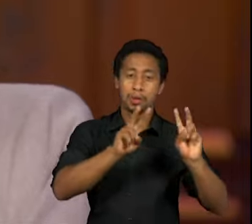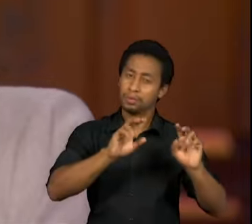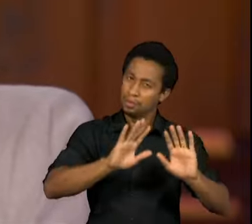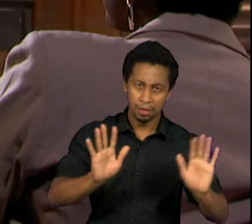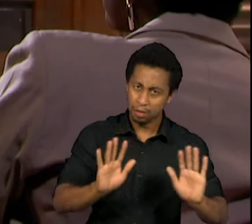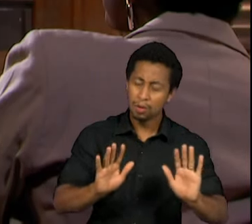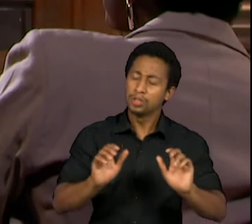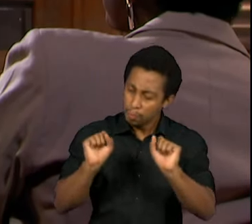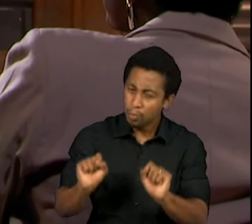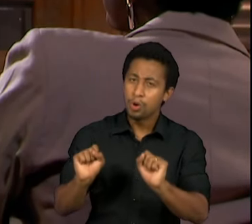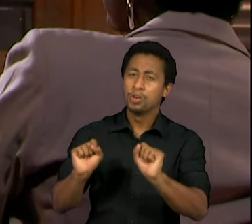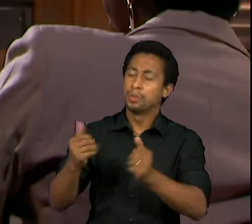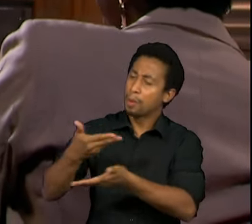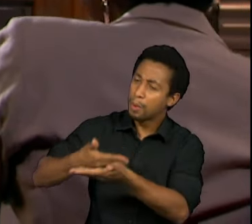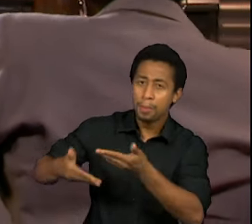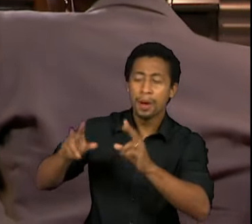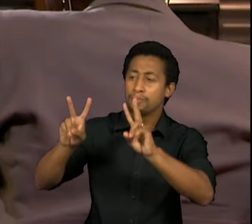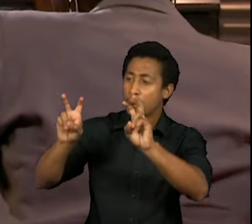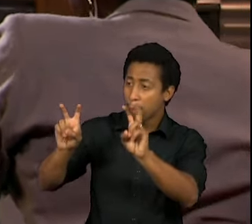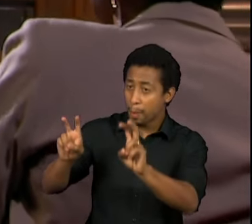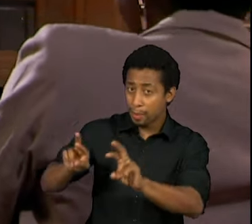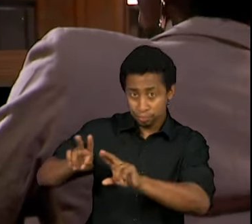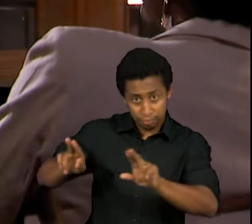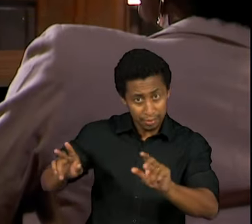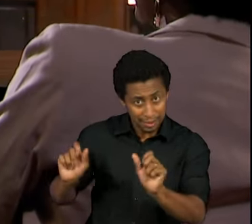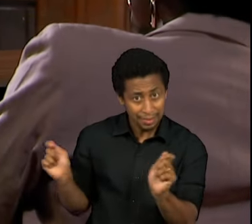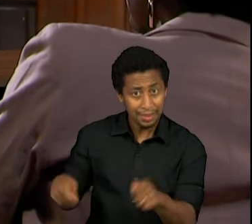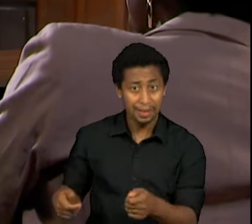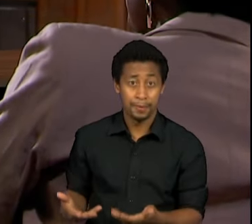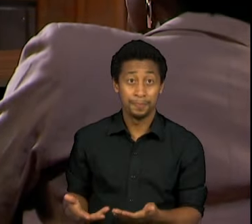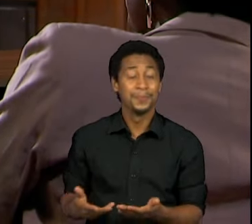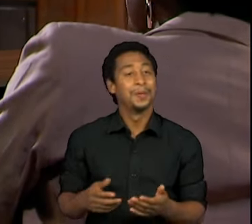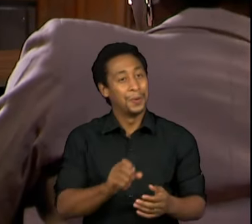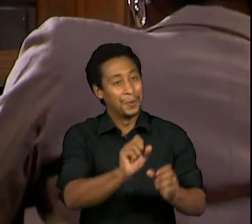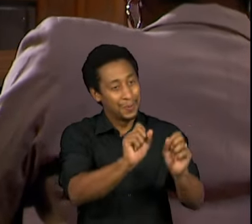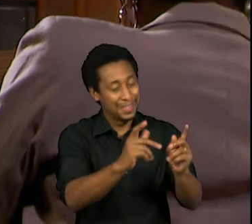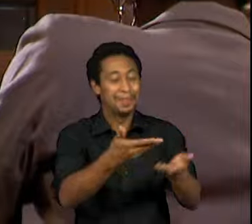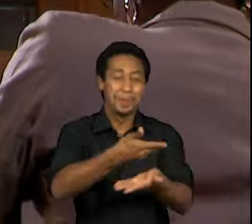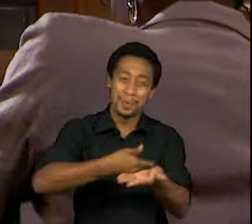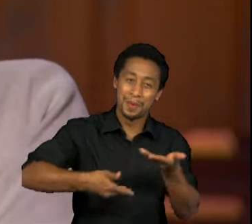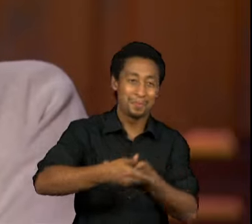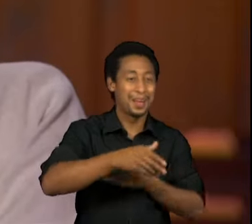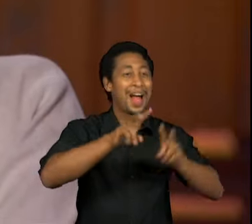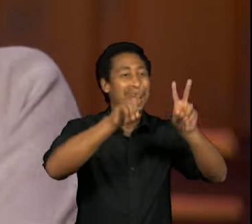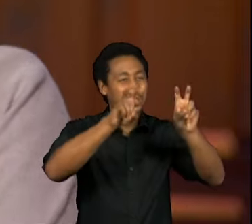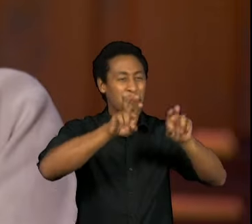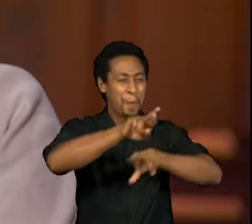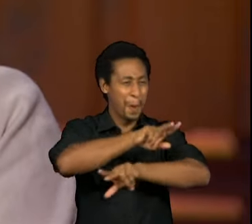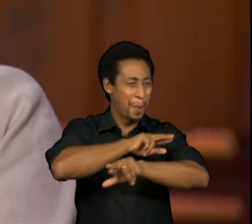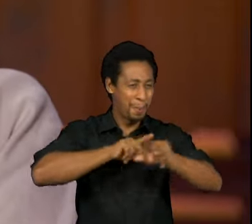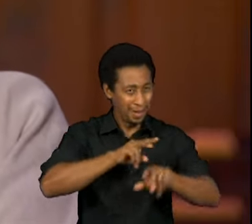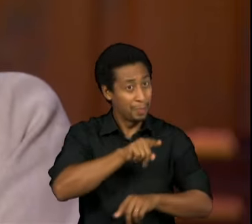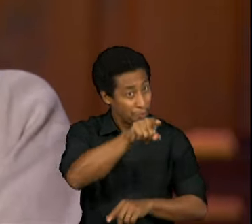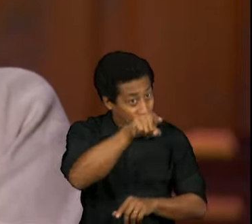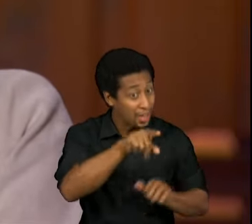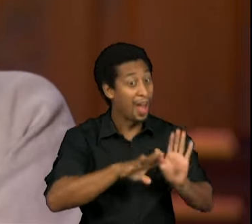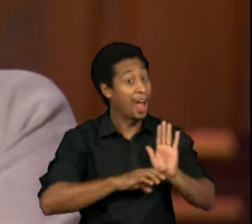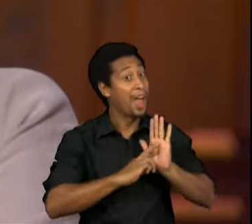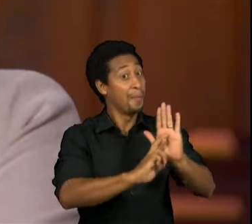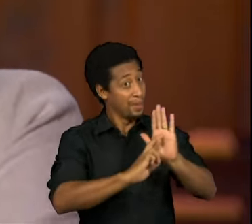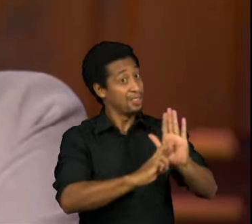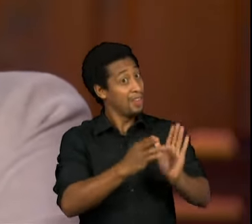os assuntos nós formos falar de todos ótimos Mas você sabe que você representa muito e é uma escolha política na minha fantasia